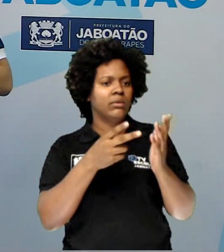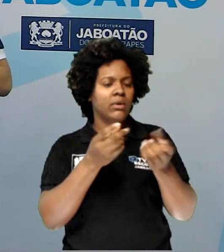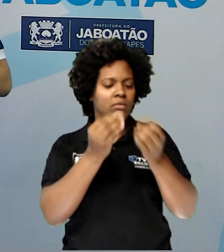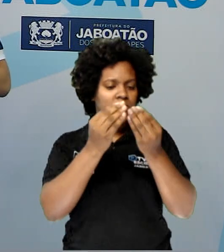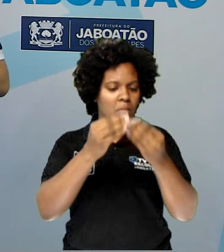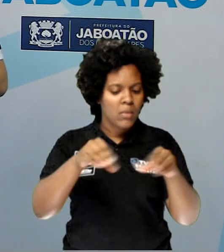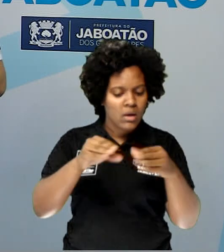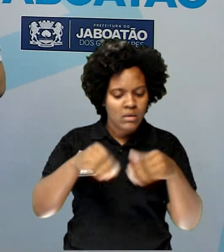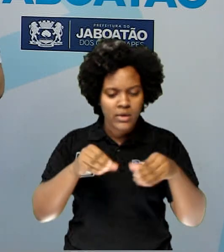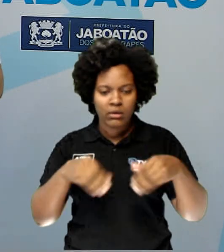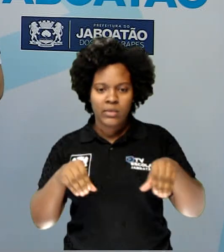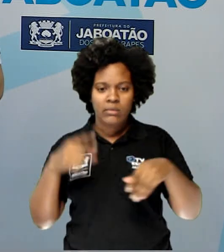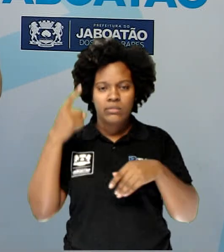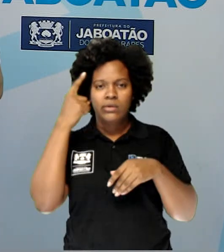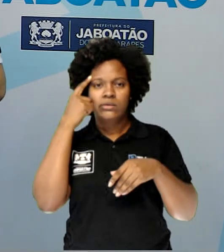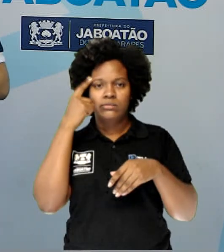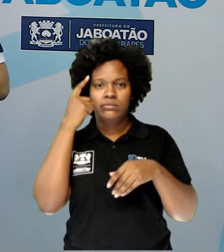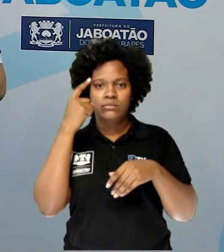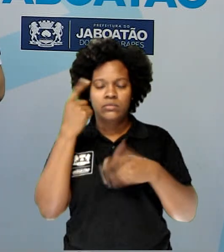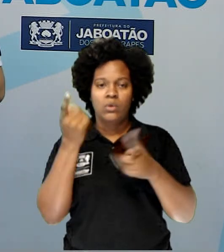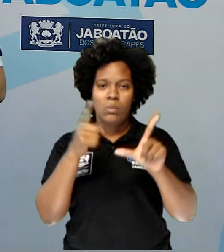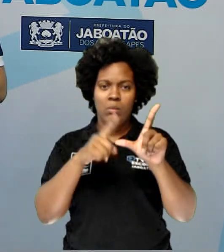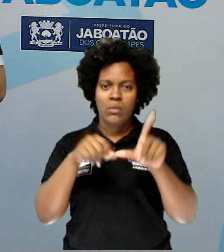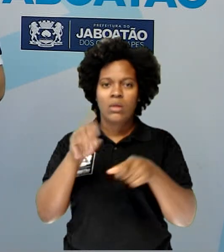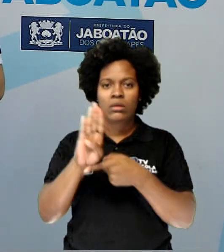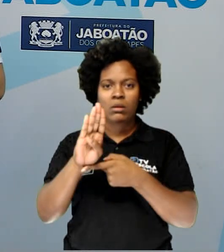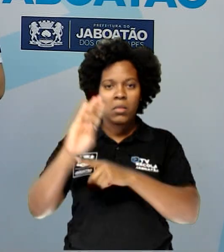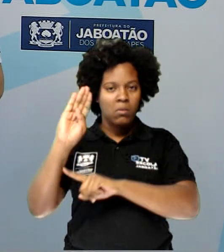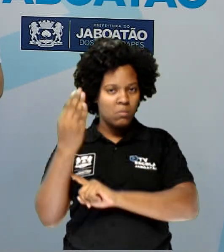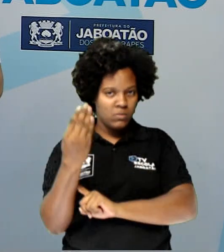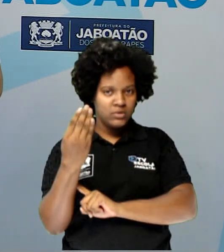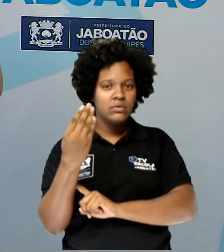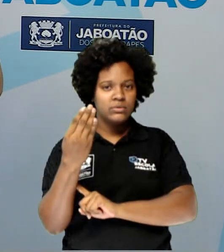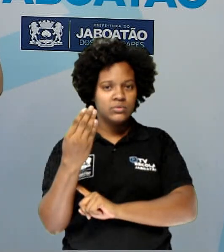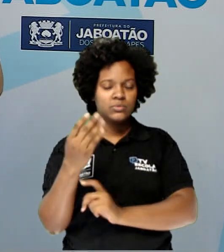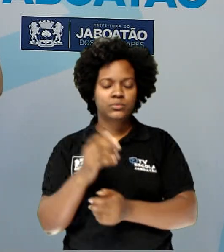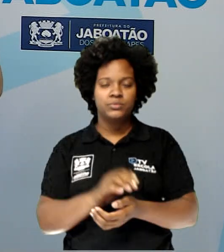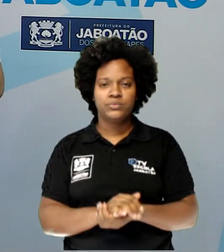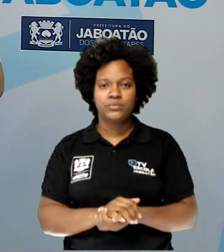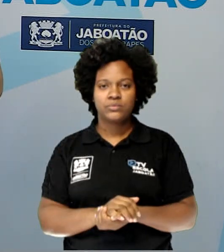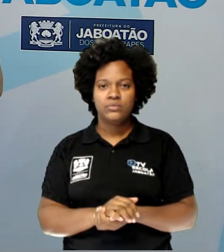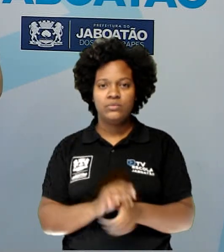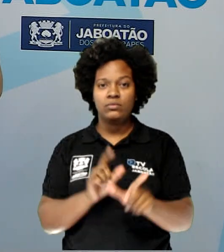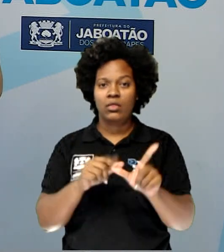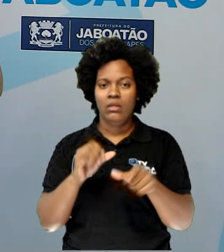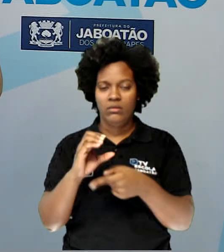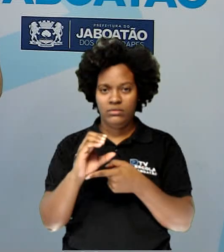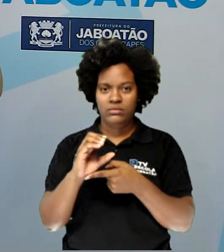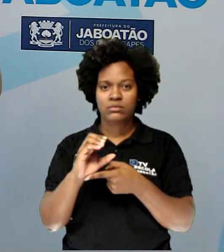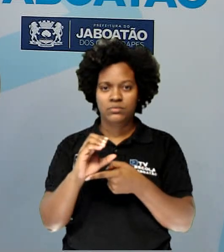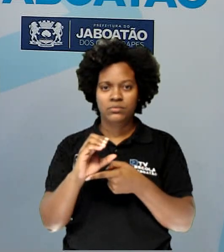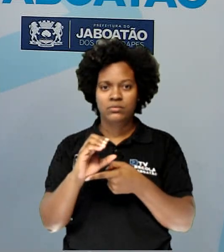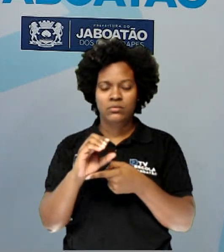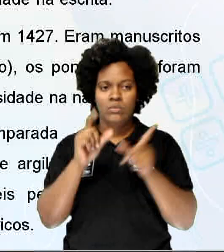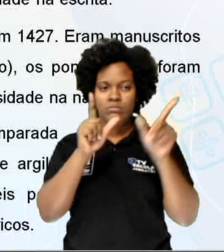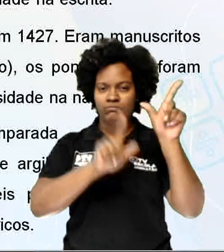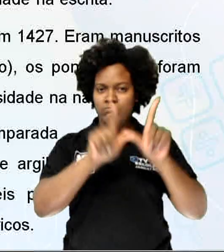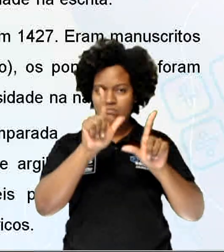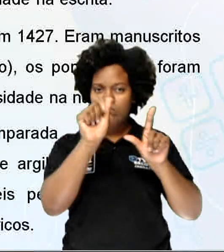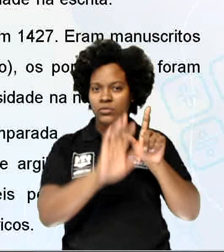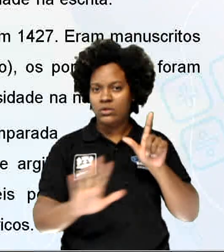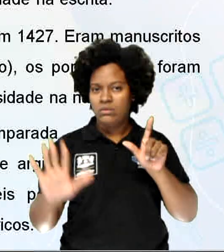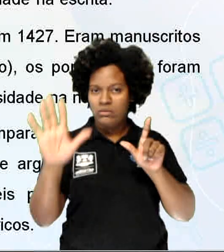desmembradas, Então, esse item B, ele está falso, ok? Vamos ver aí o item C, na tela de